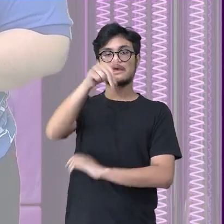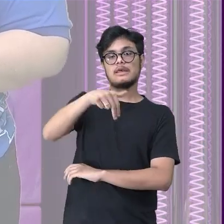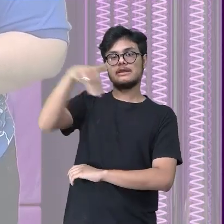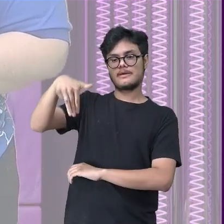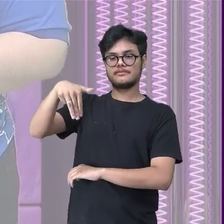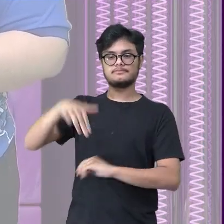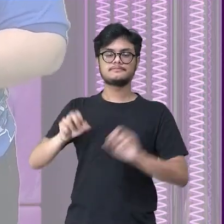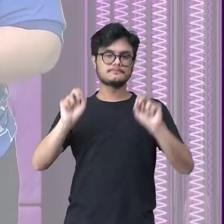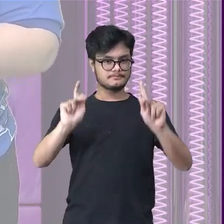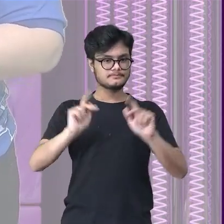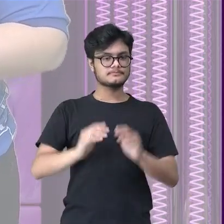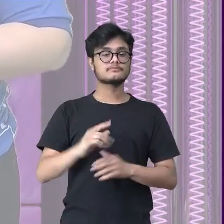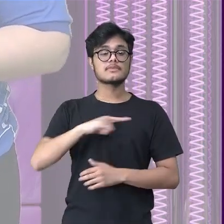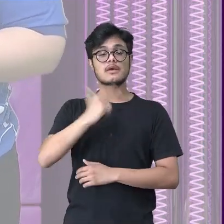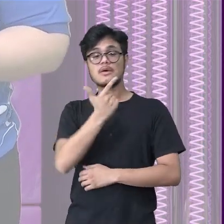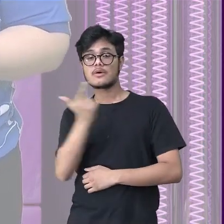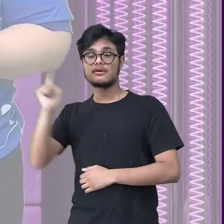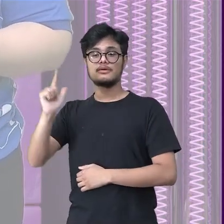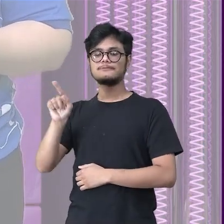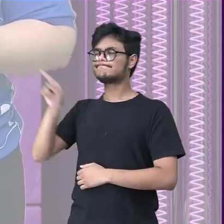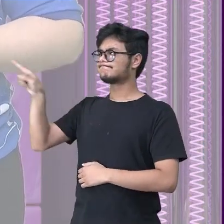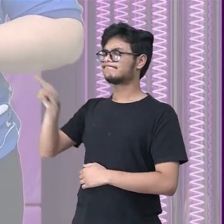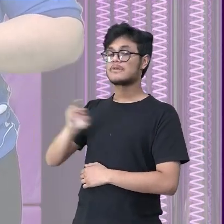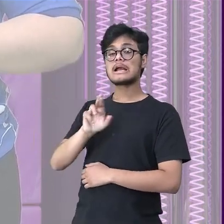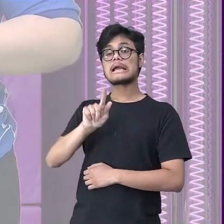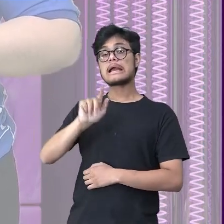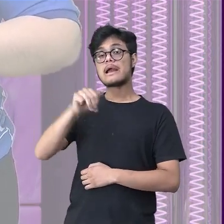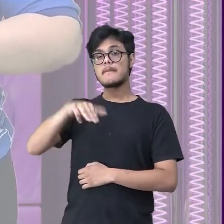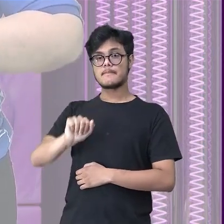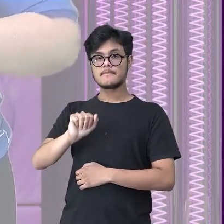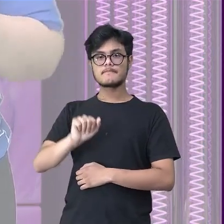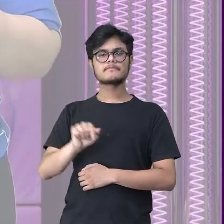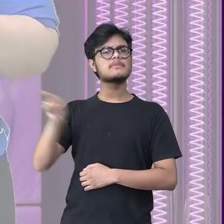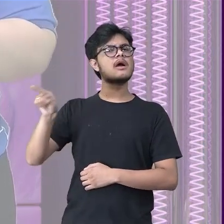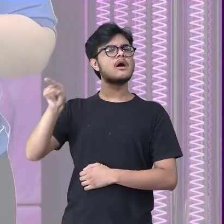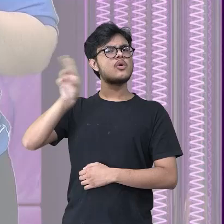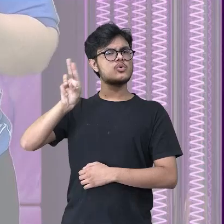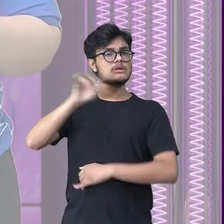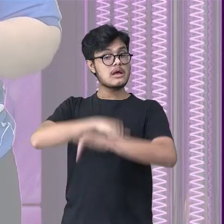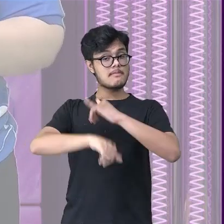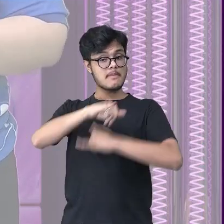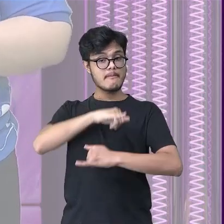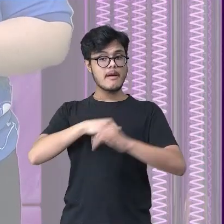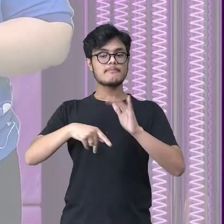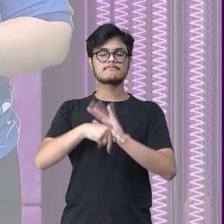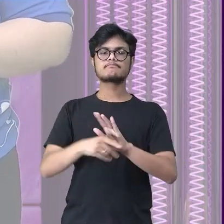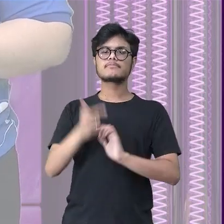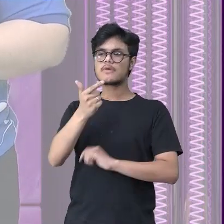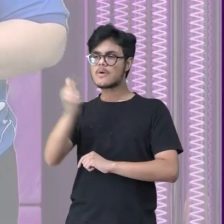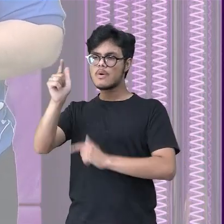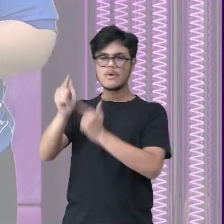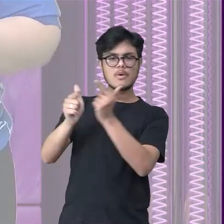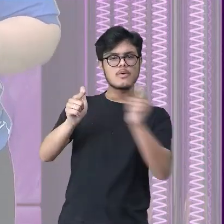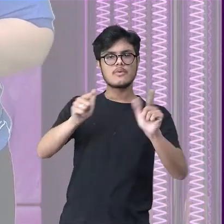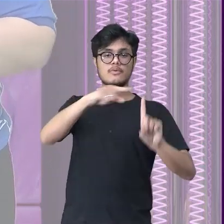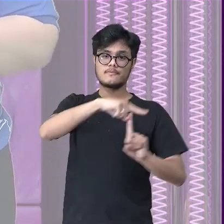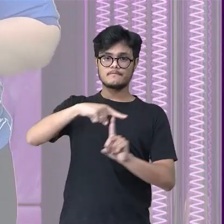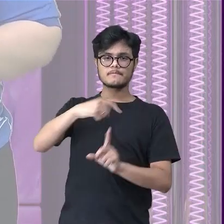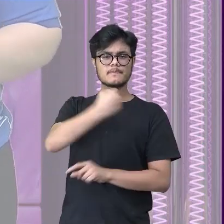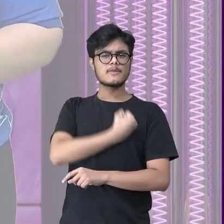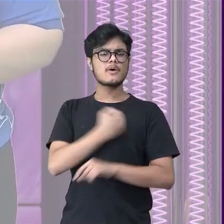nanômetro. Também tem outra radiação, né, a radiação gama. E entre outras medidas aí que